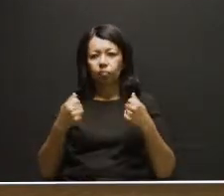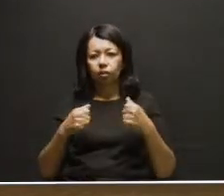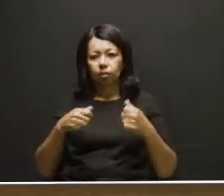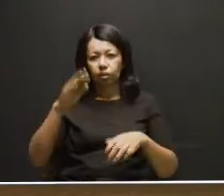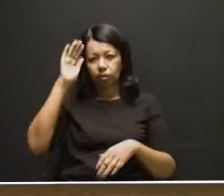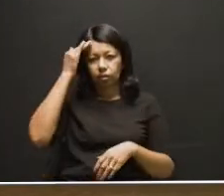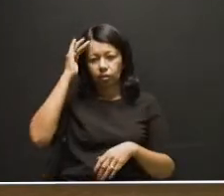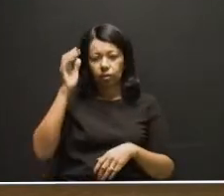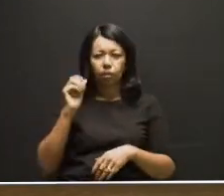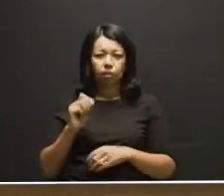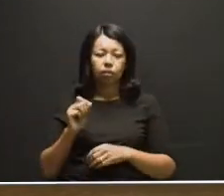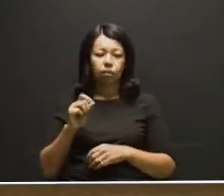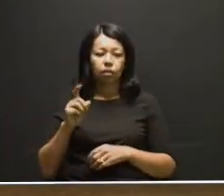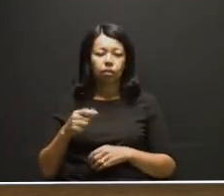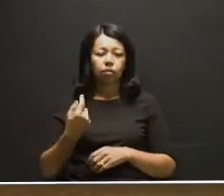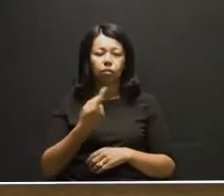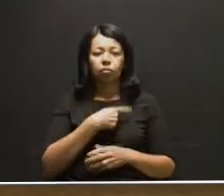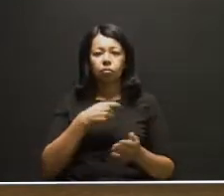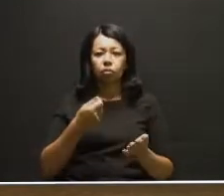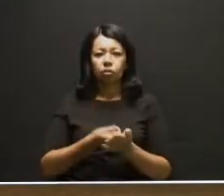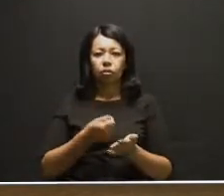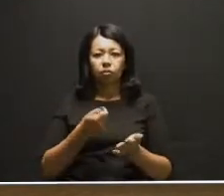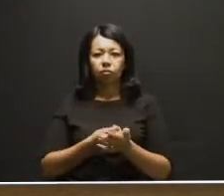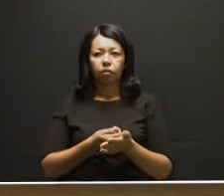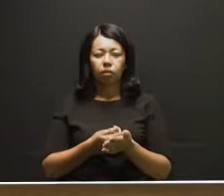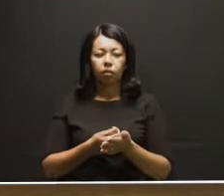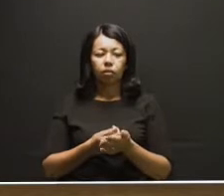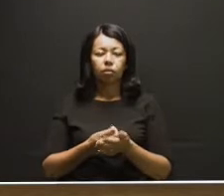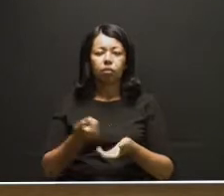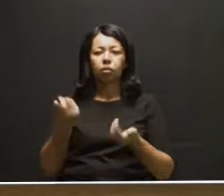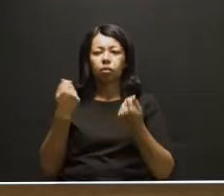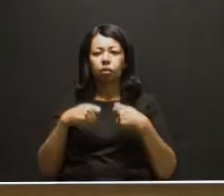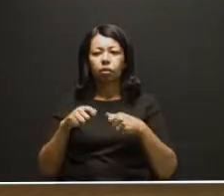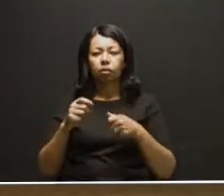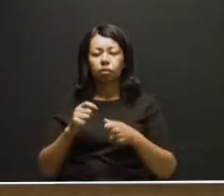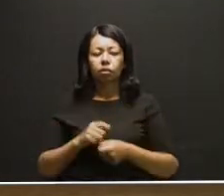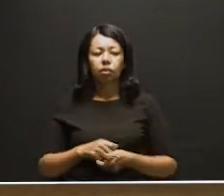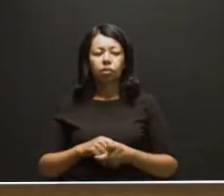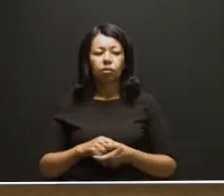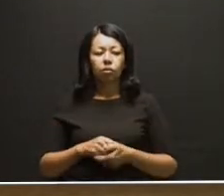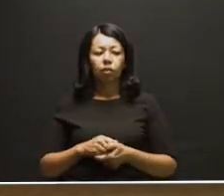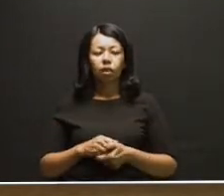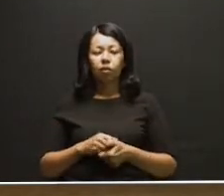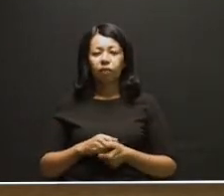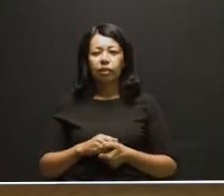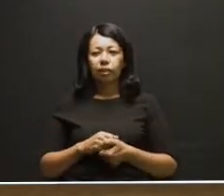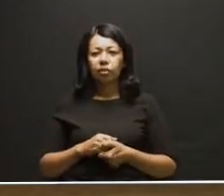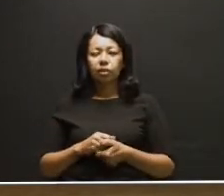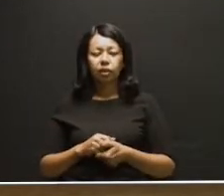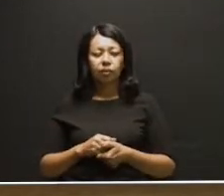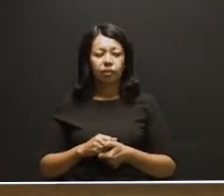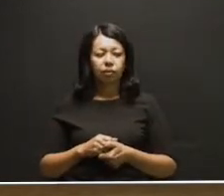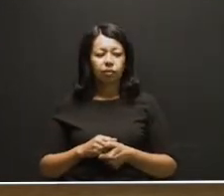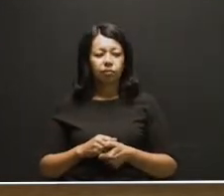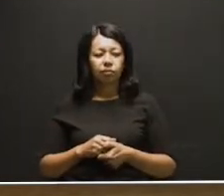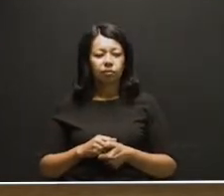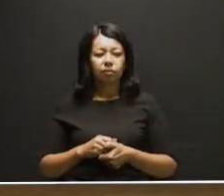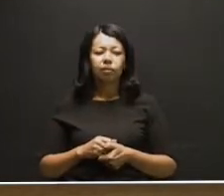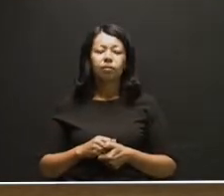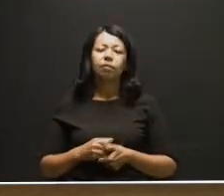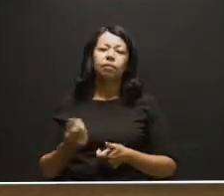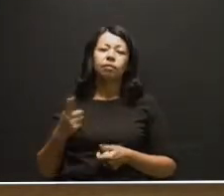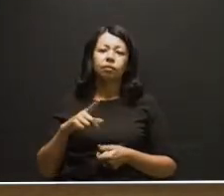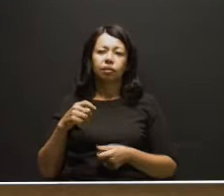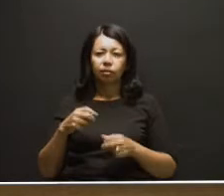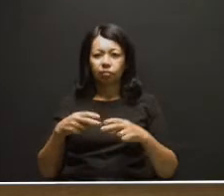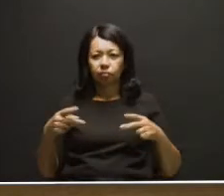que é o nosso dever é de trazer a dinâmica de executar isso trazer a